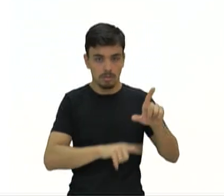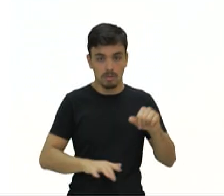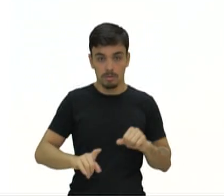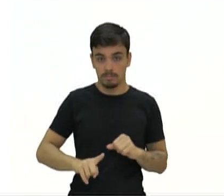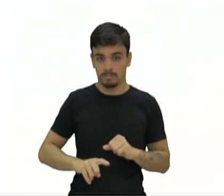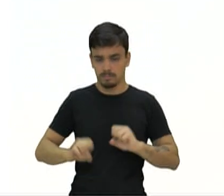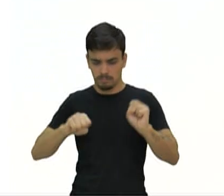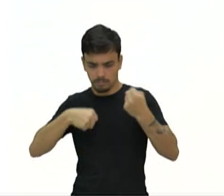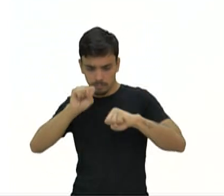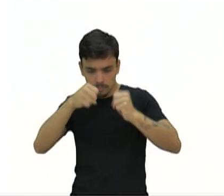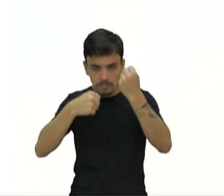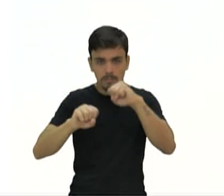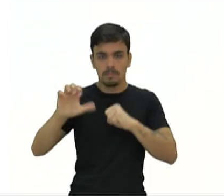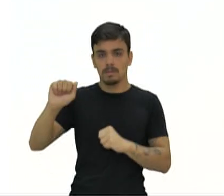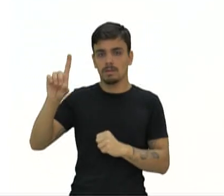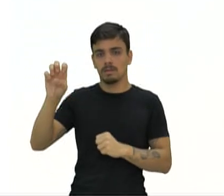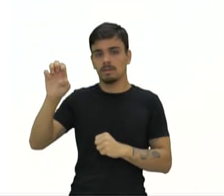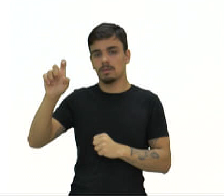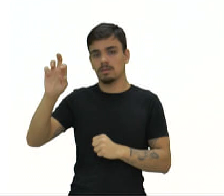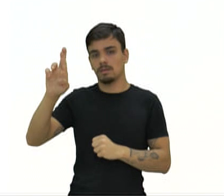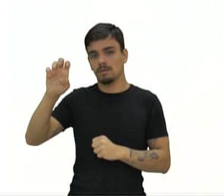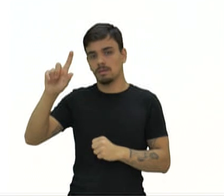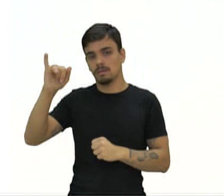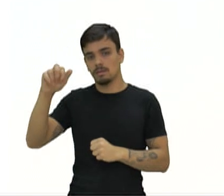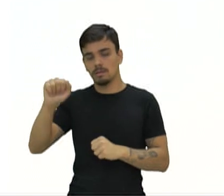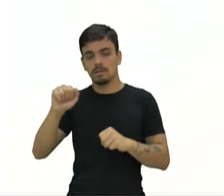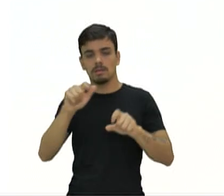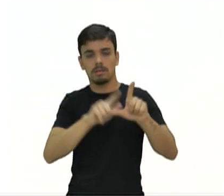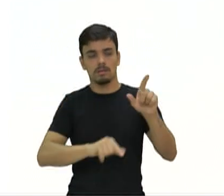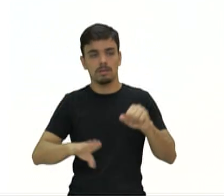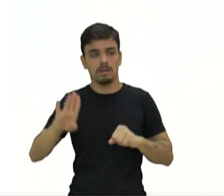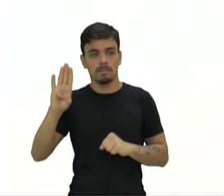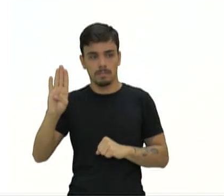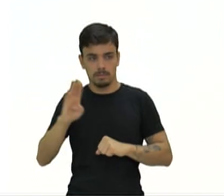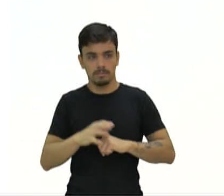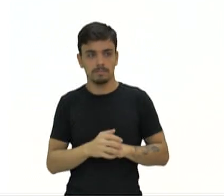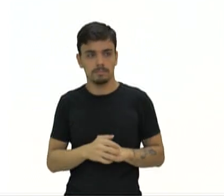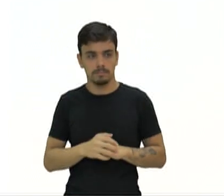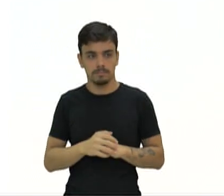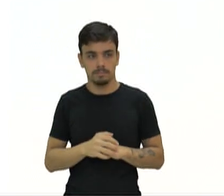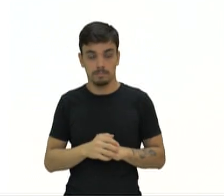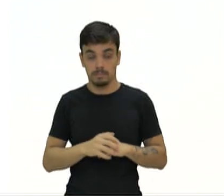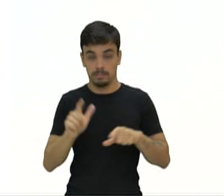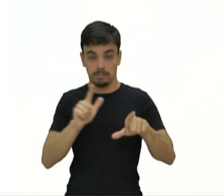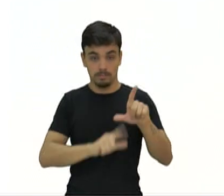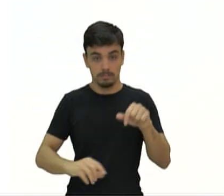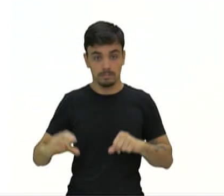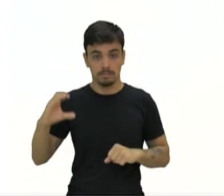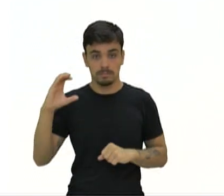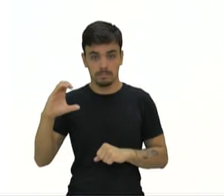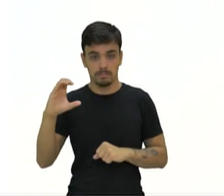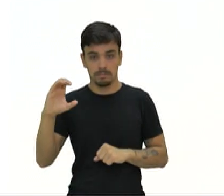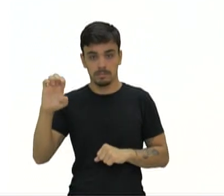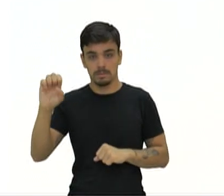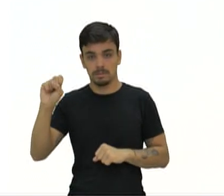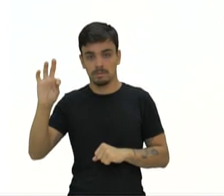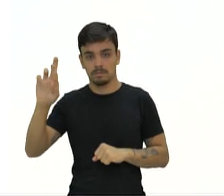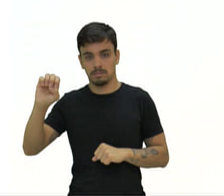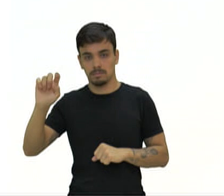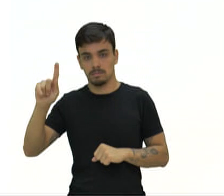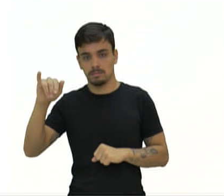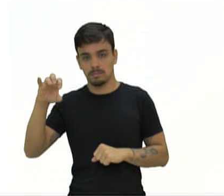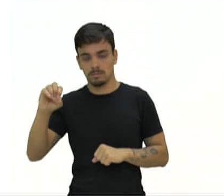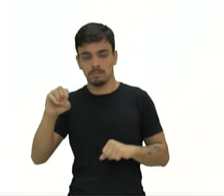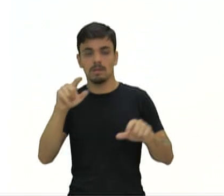adrenalina, letra B, gonadotropina coriônica, letra C, estrogênio ou letra